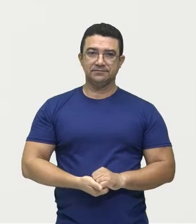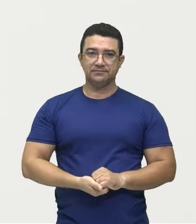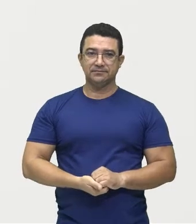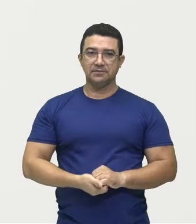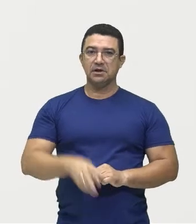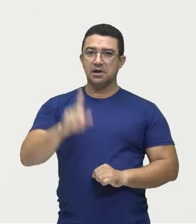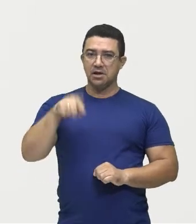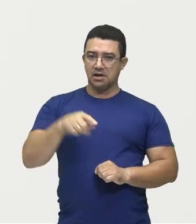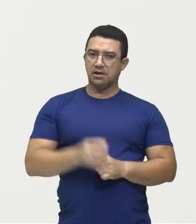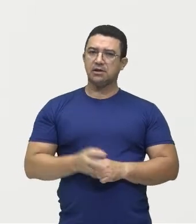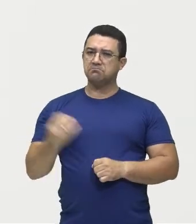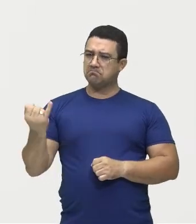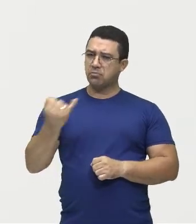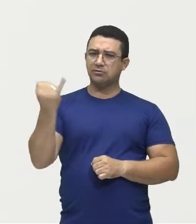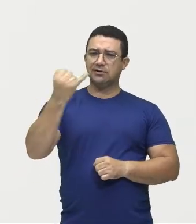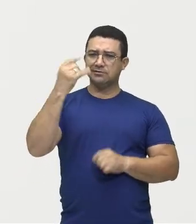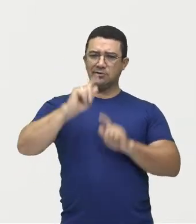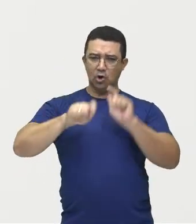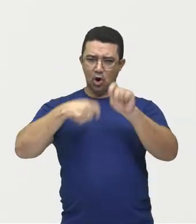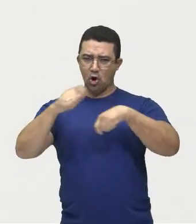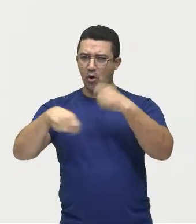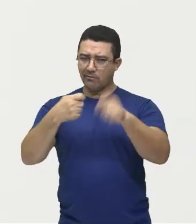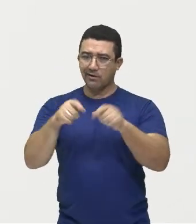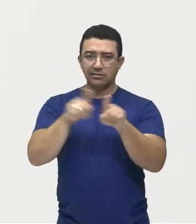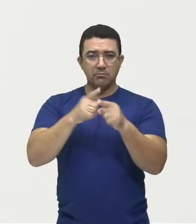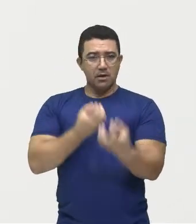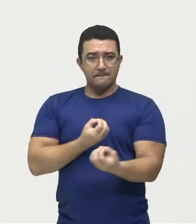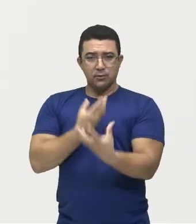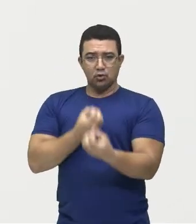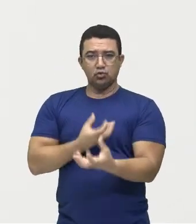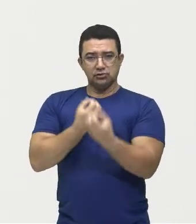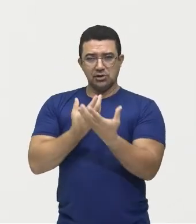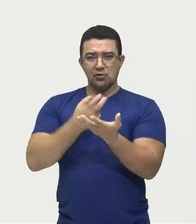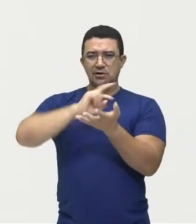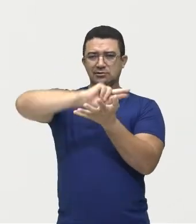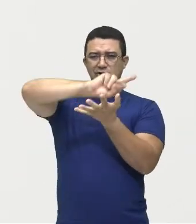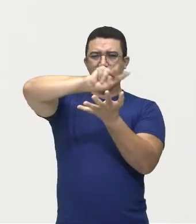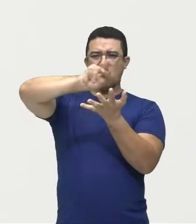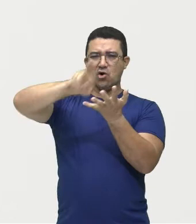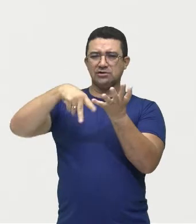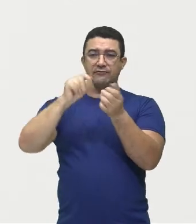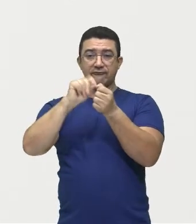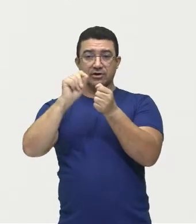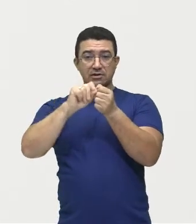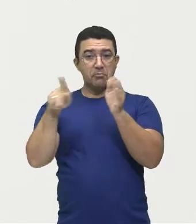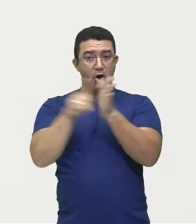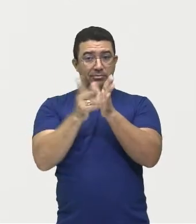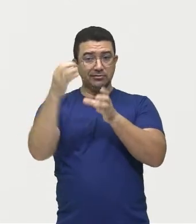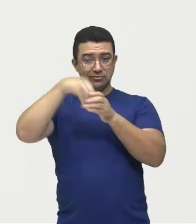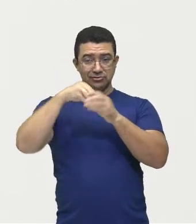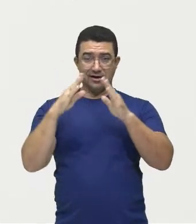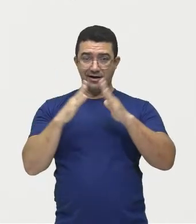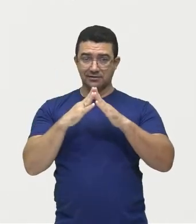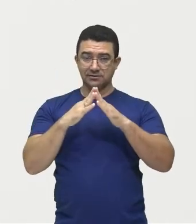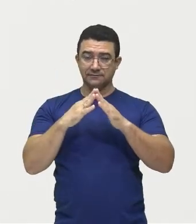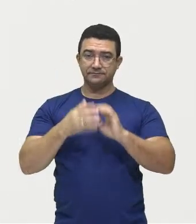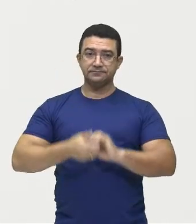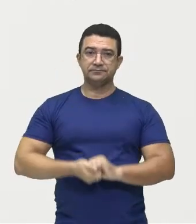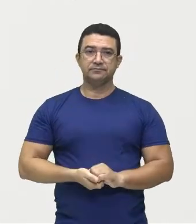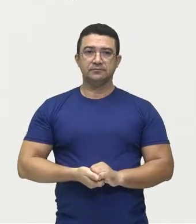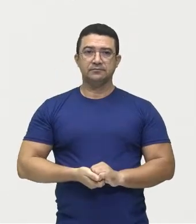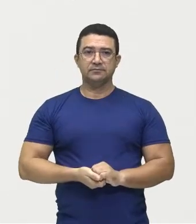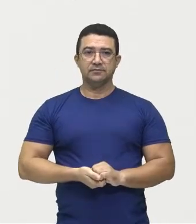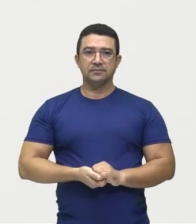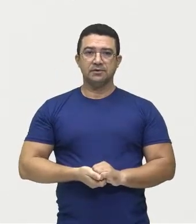Era decisivo para a economia e produção de utensílios domésticos. O comentário